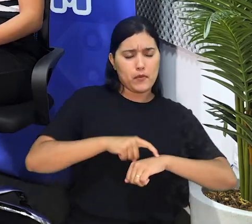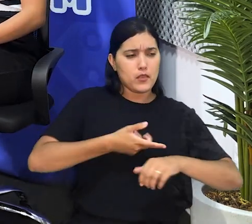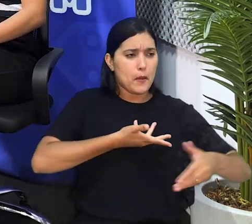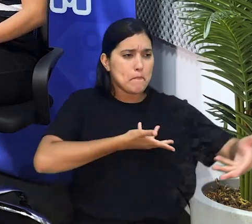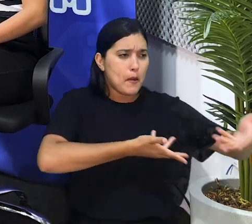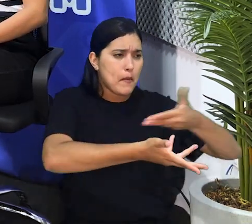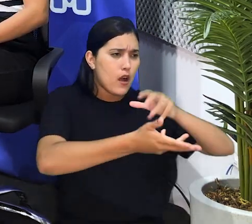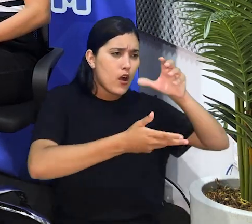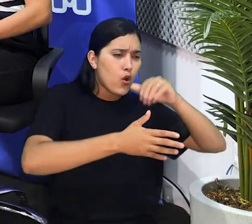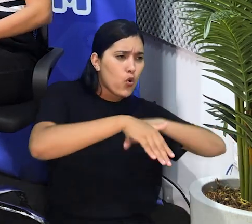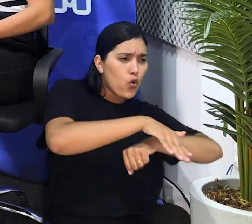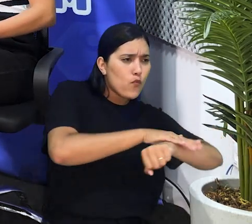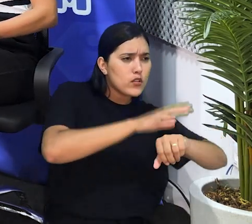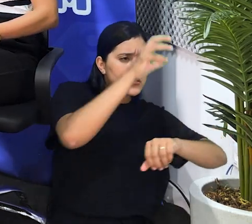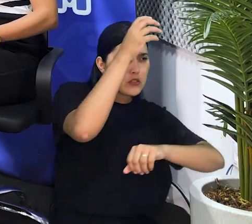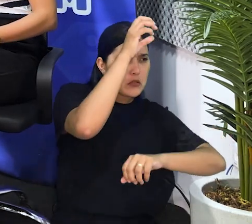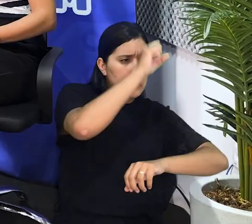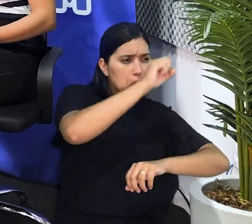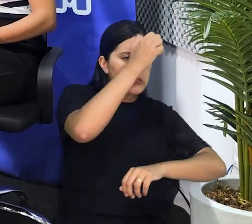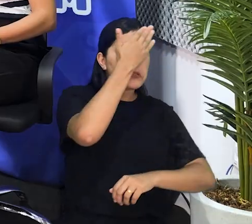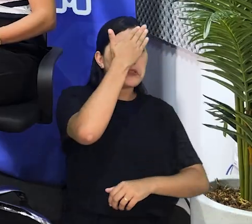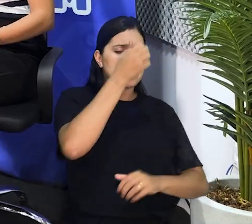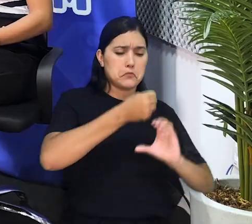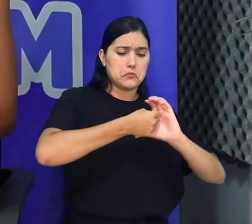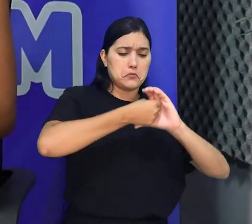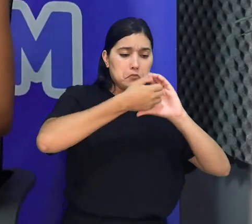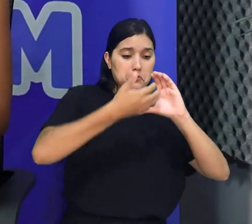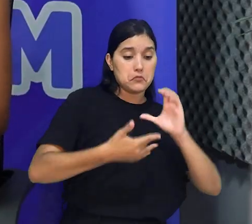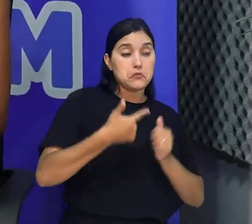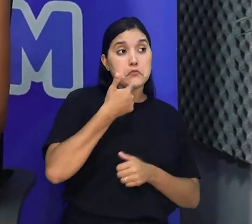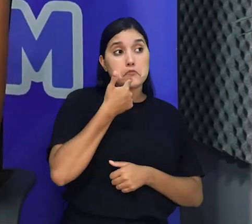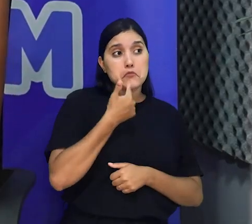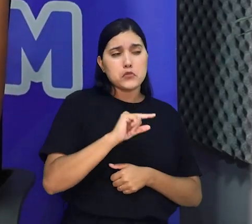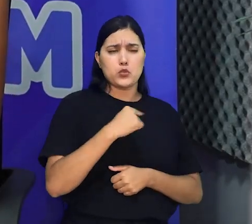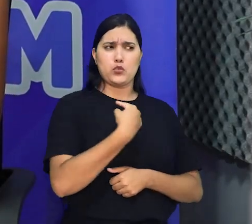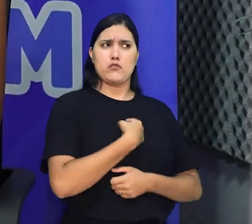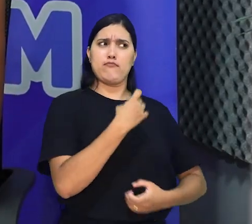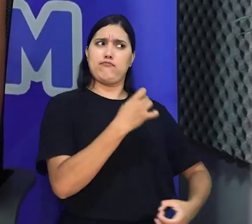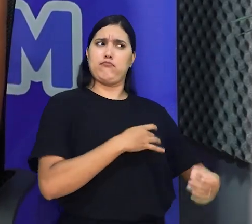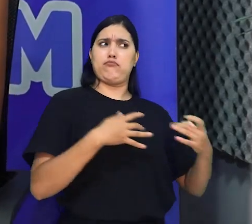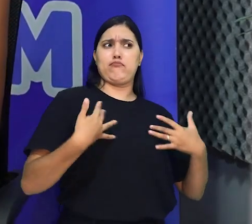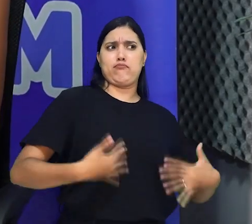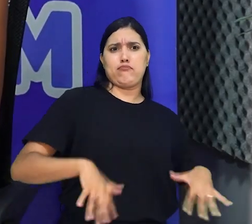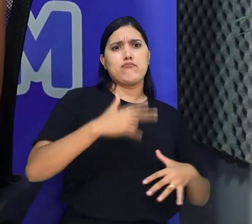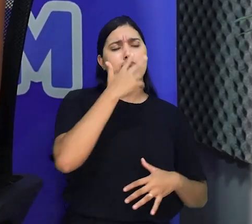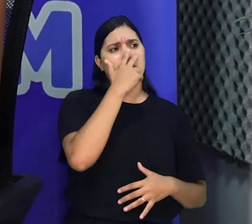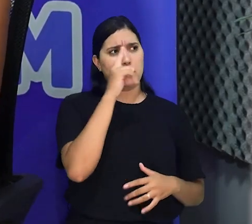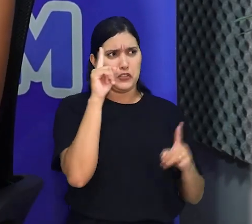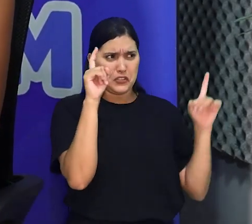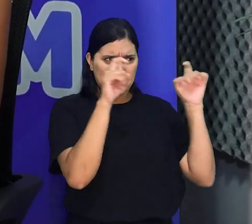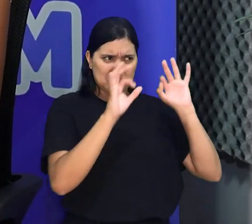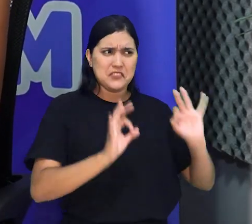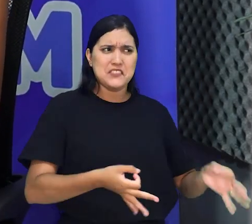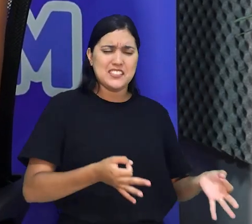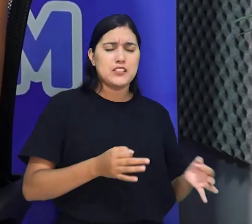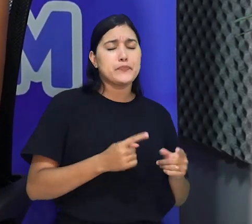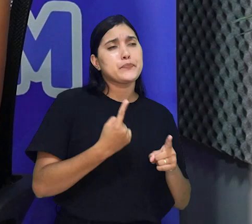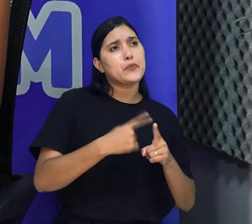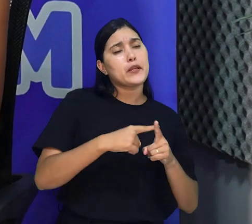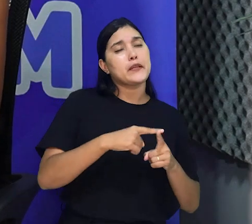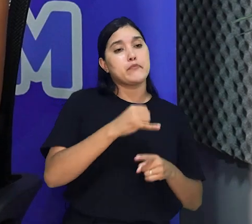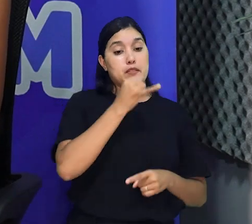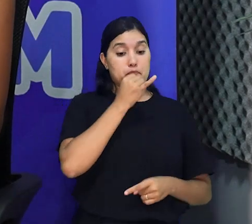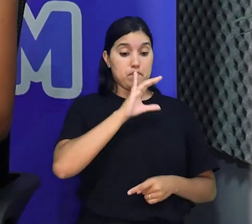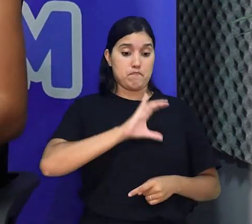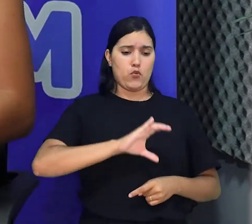quando a gente vai conversando e sabendo das peculiaridades da língua, a gente fica com medo, parece muito difícil,